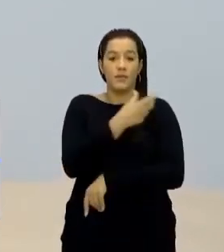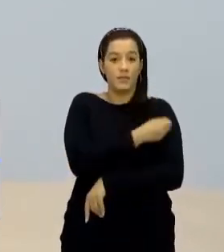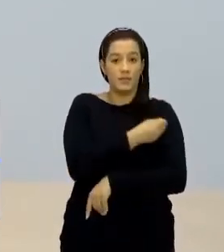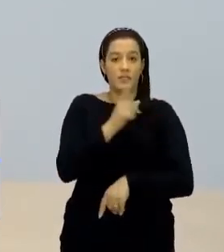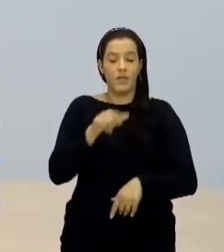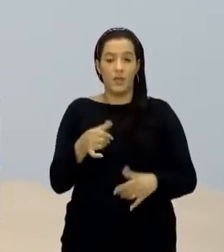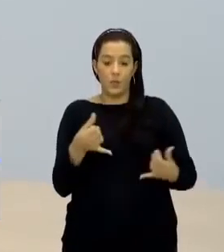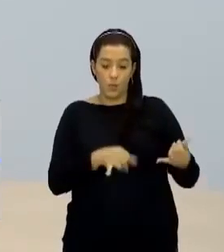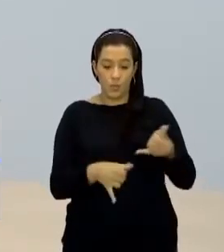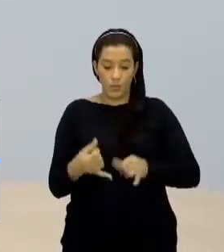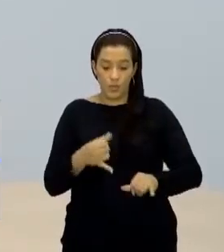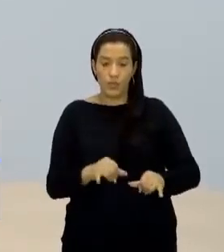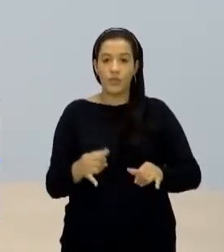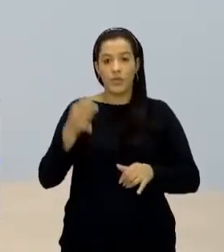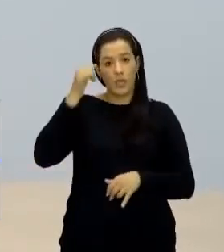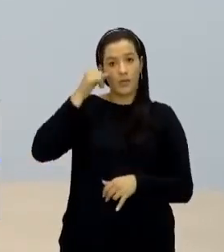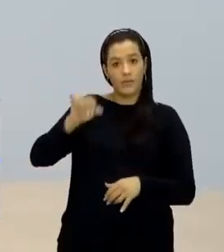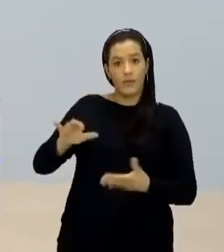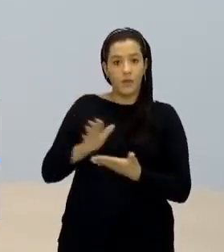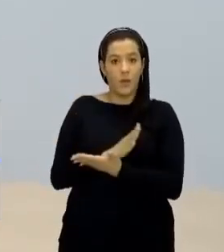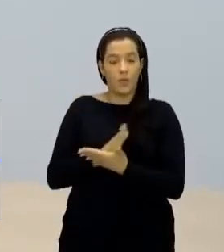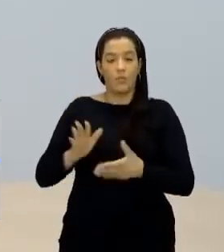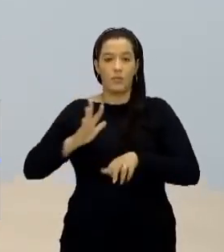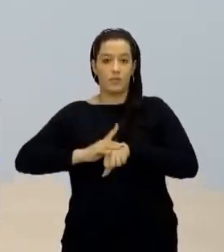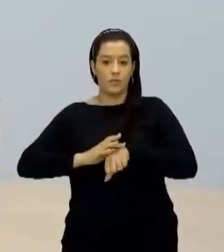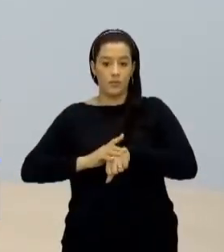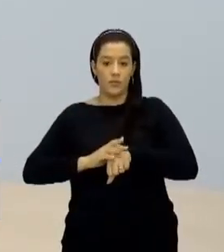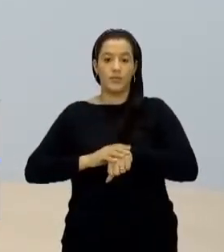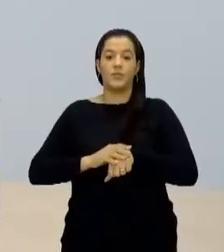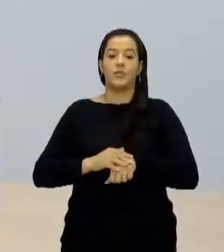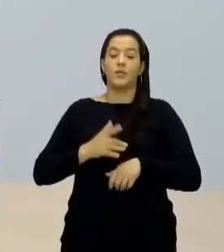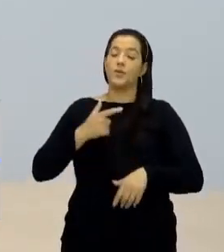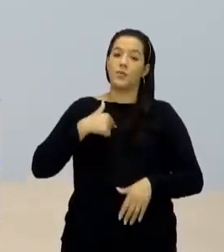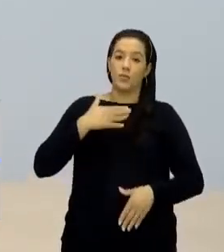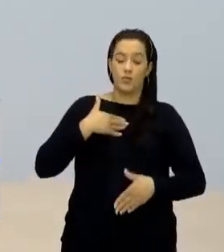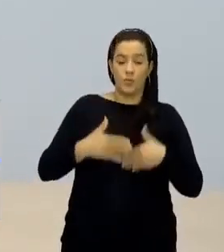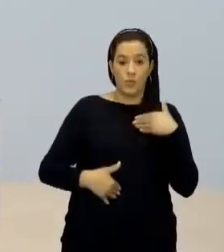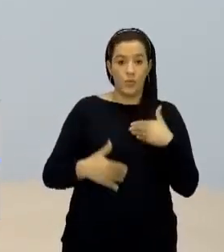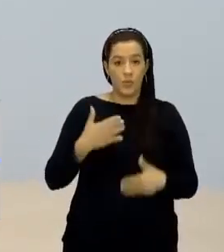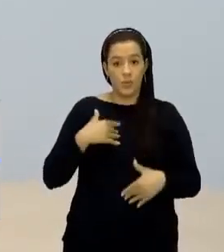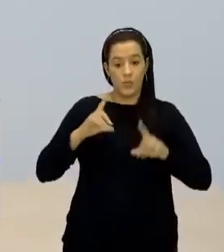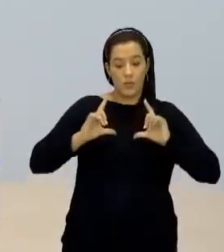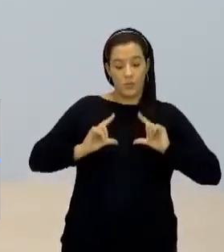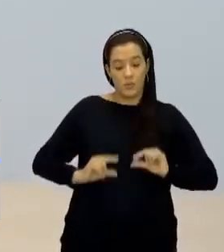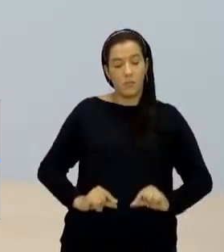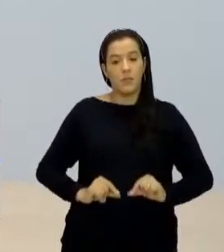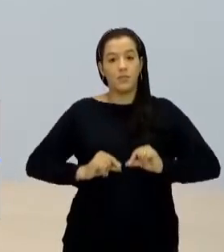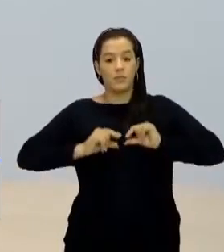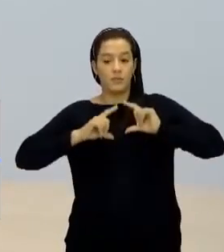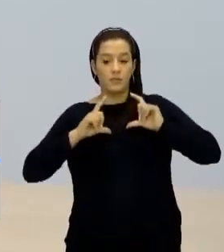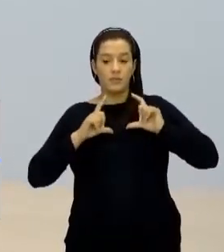que protege contra certas doenças, onde sua imunidade é muito baixa ou até mesmo